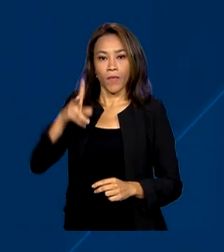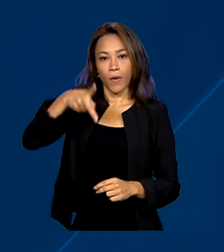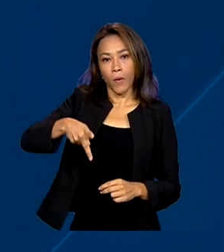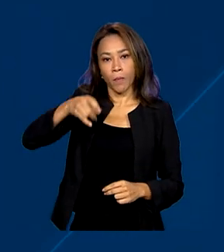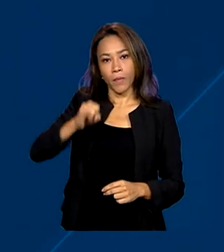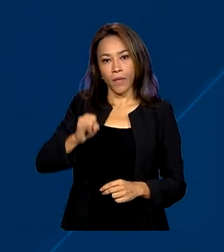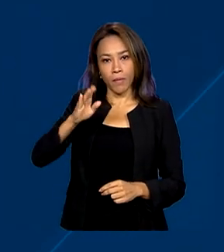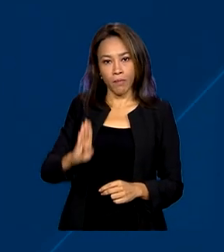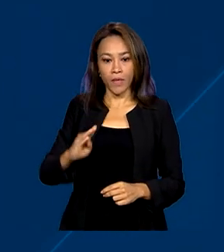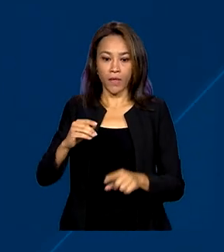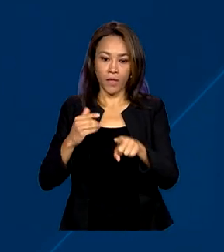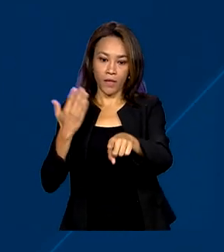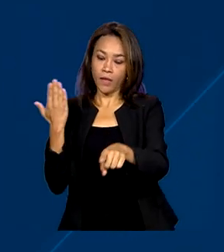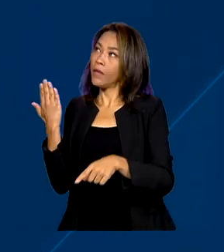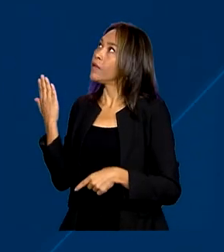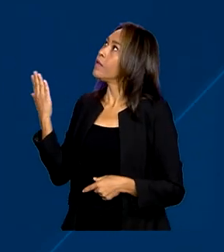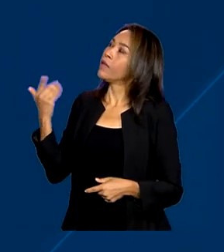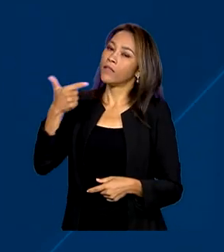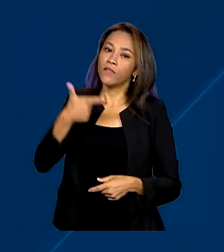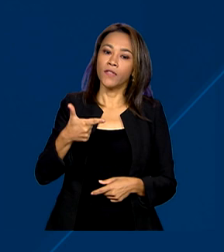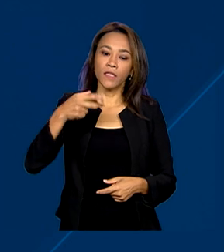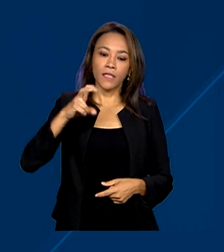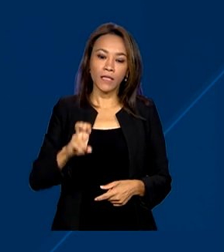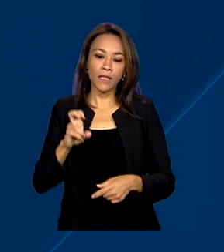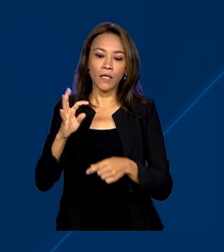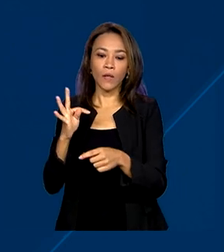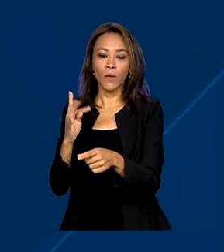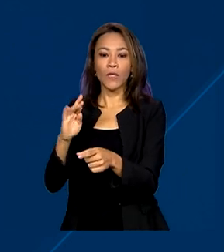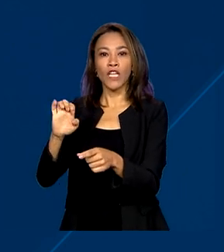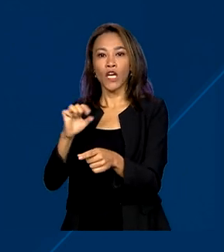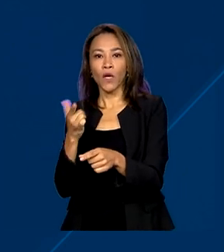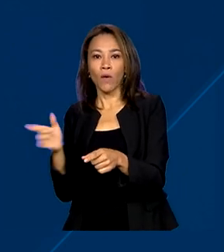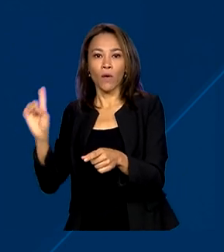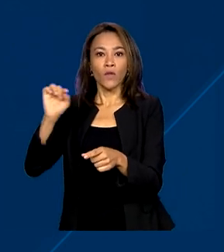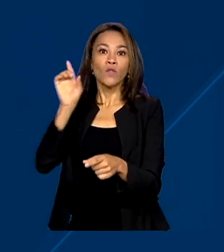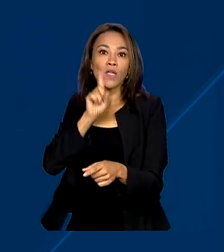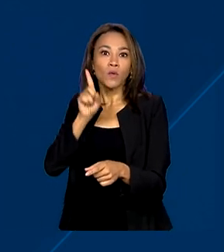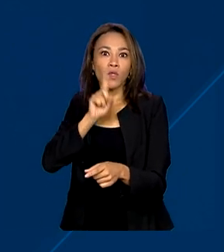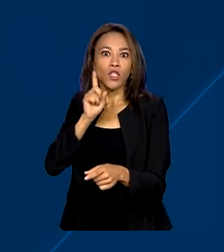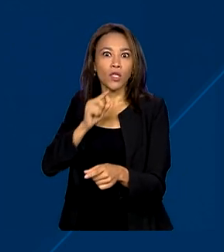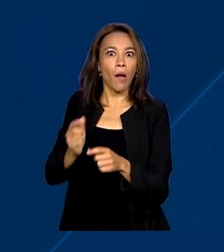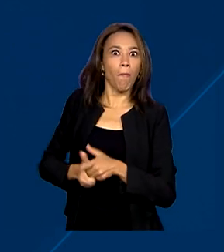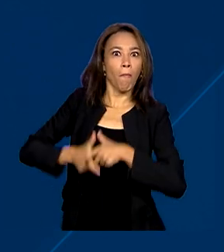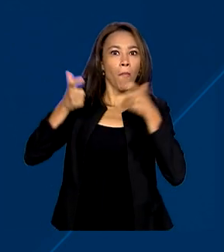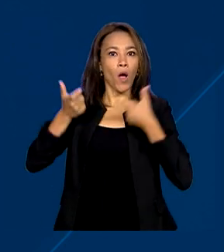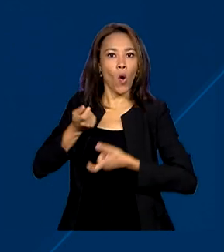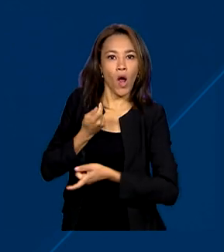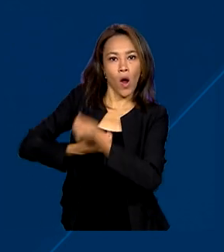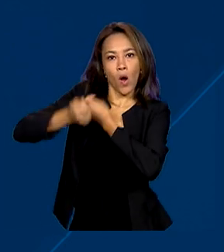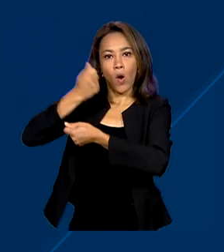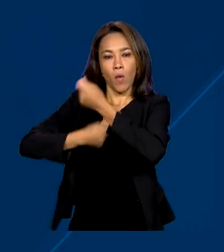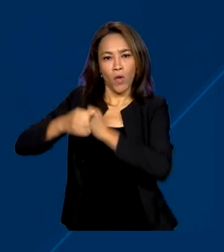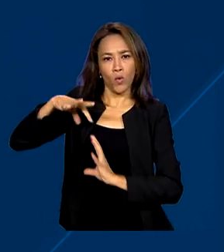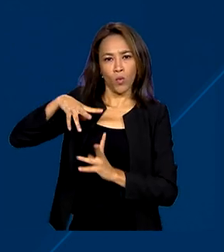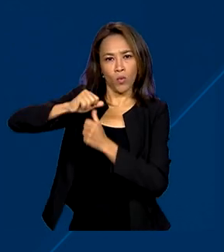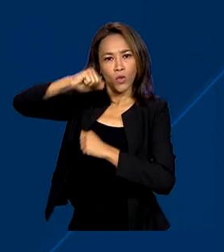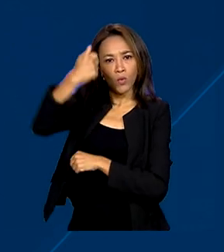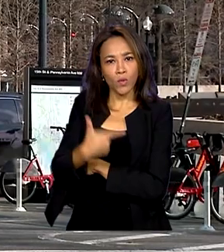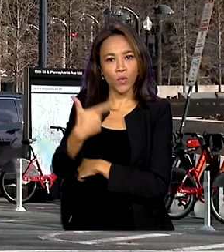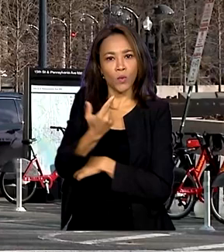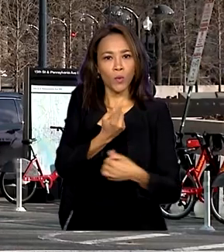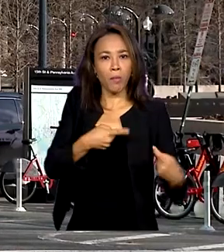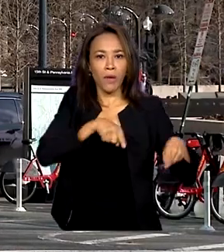25 trilhões de dólares, os Estados Unidos são a maior economia do mundo e o segundo maior parceiro do